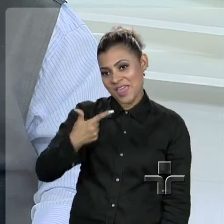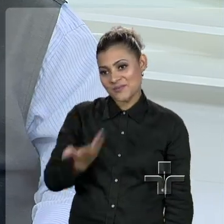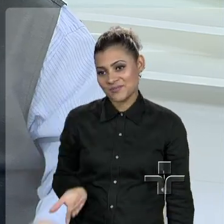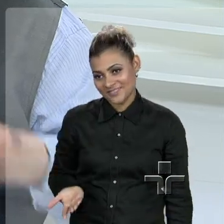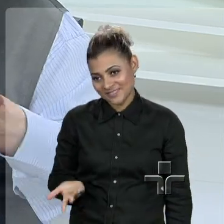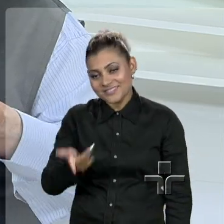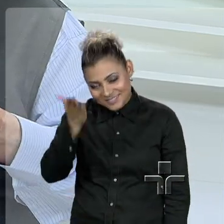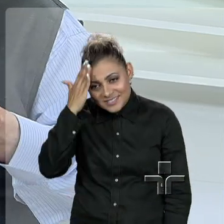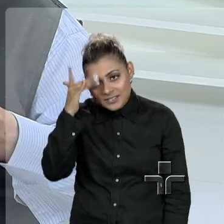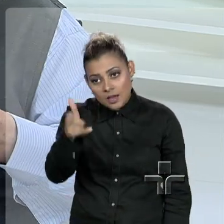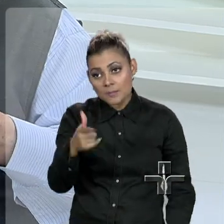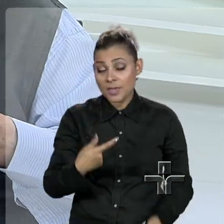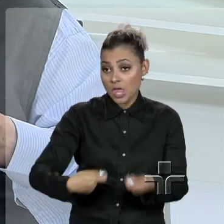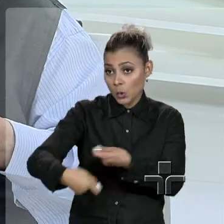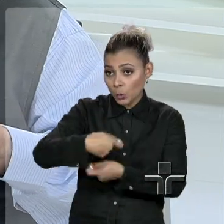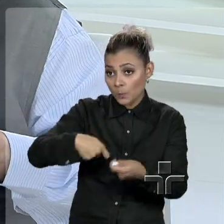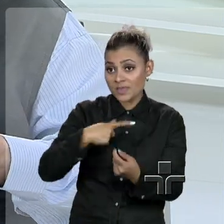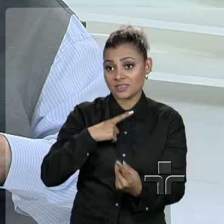Crescimento econômico tem dois vetores: